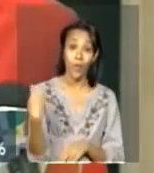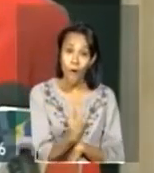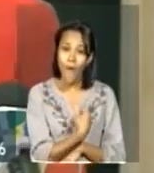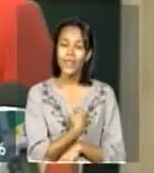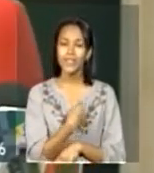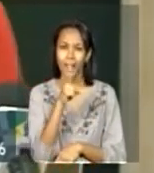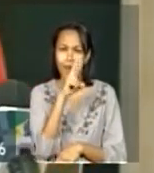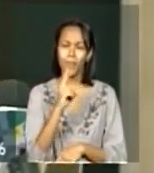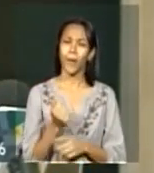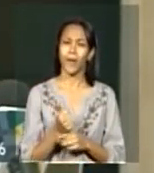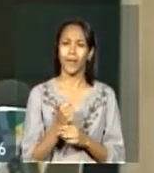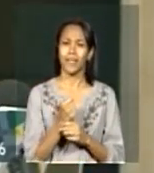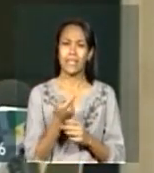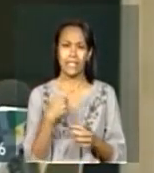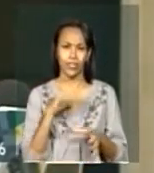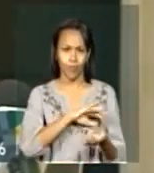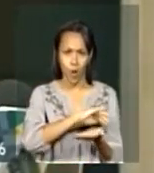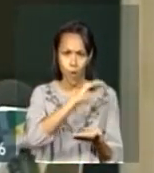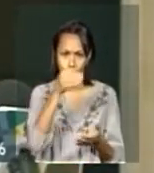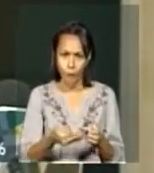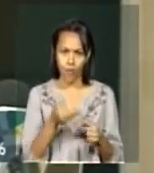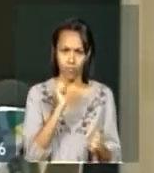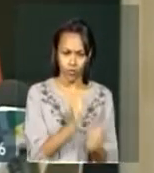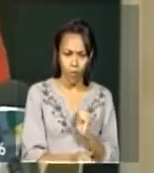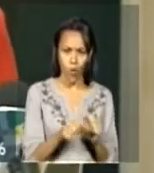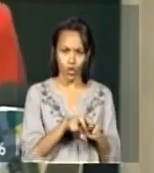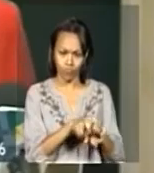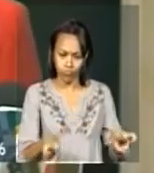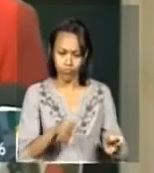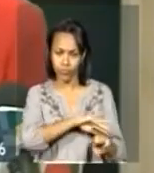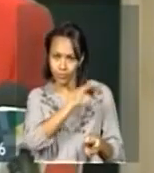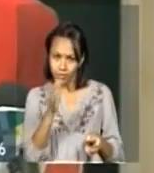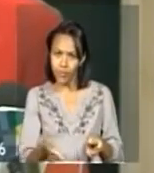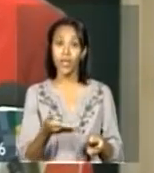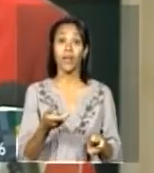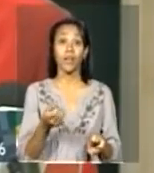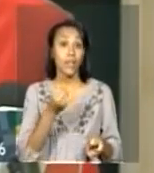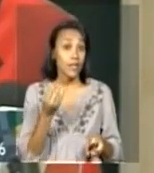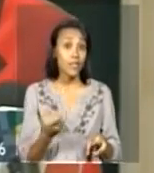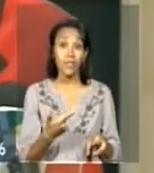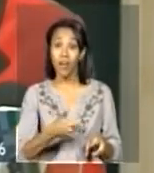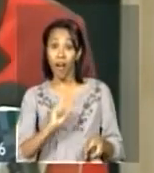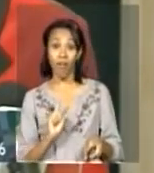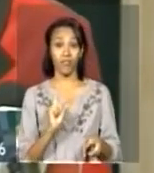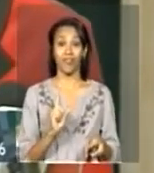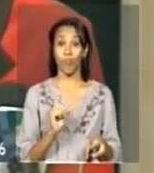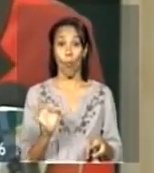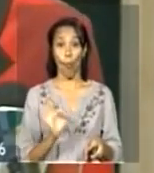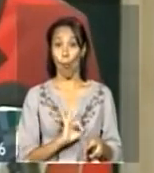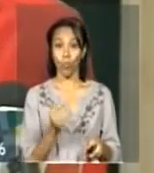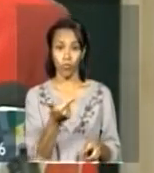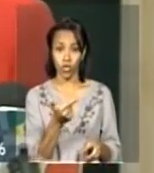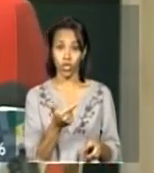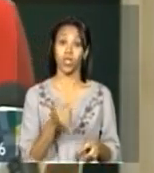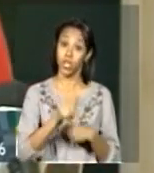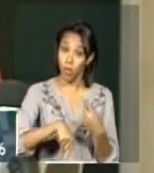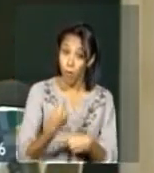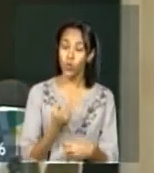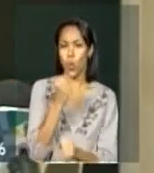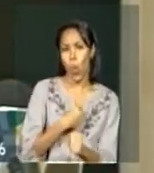aquele programa de cobertura de quadras, cobrir as quadras esportivas que não estão cobertas e